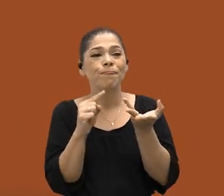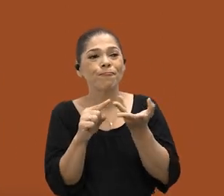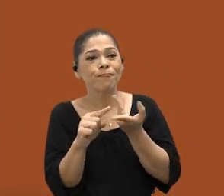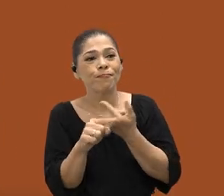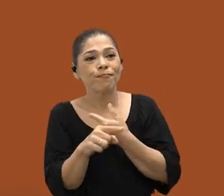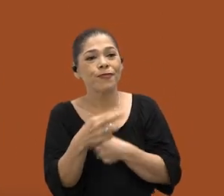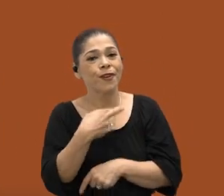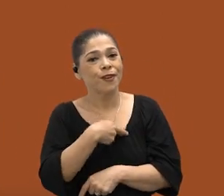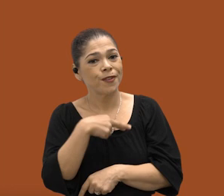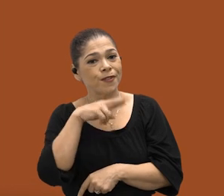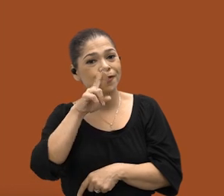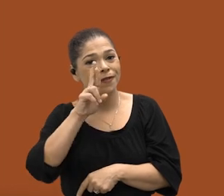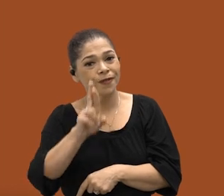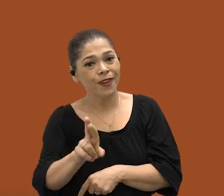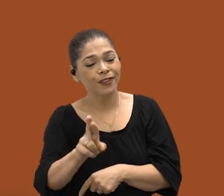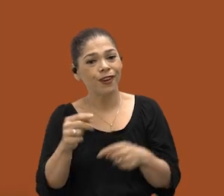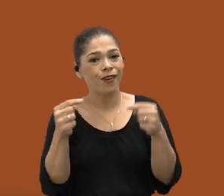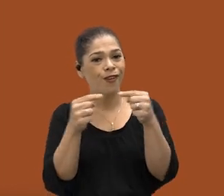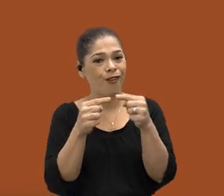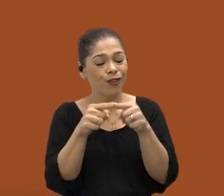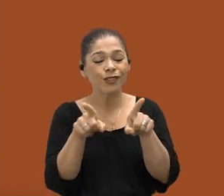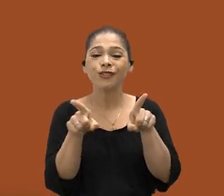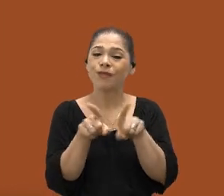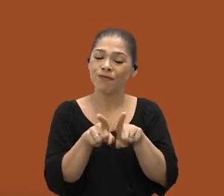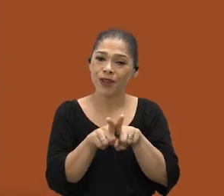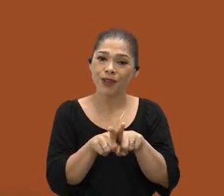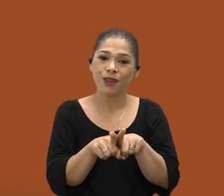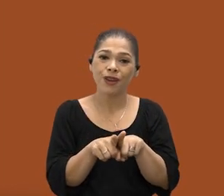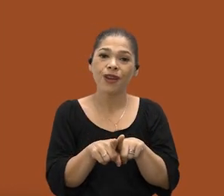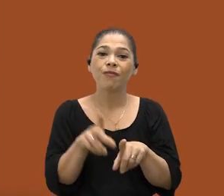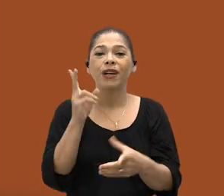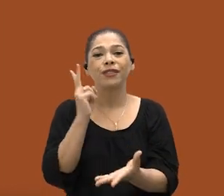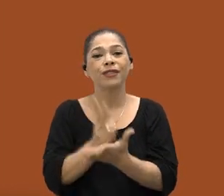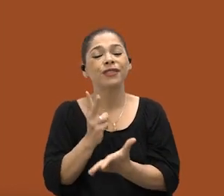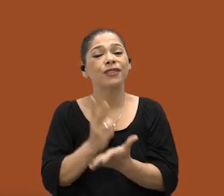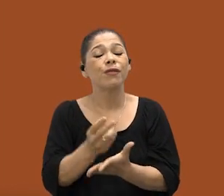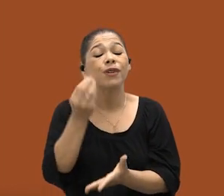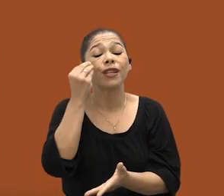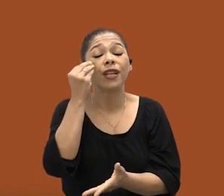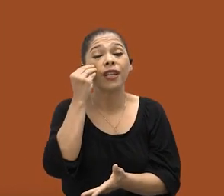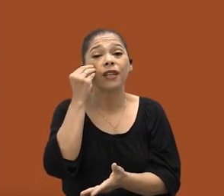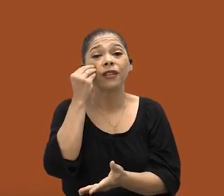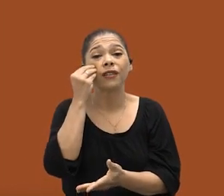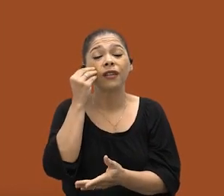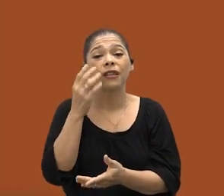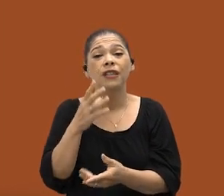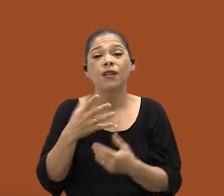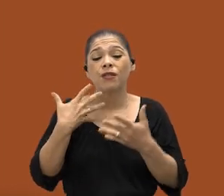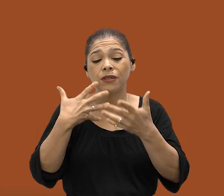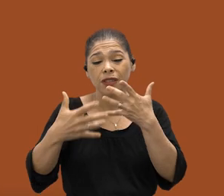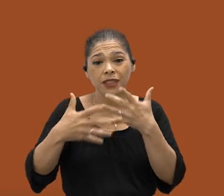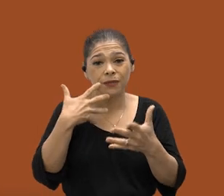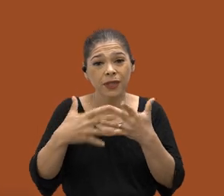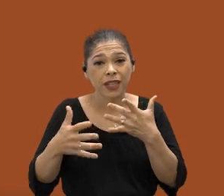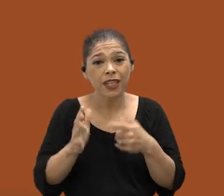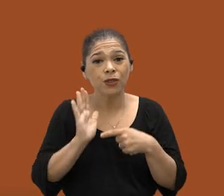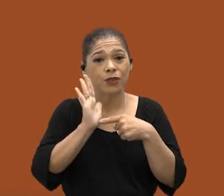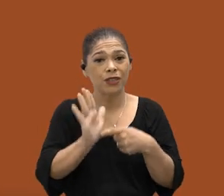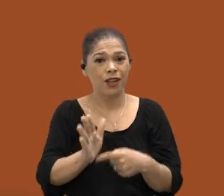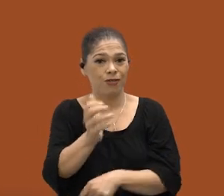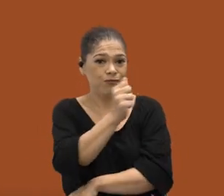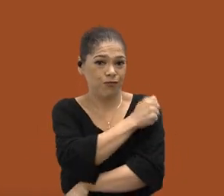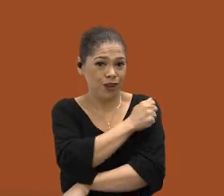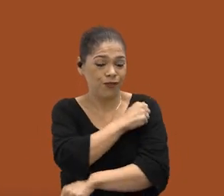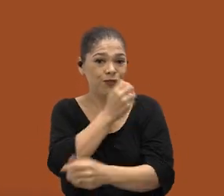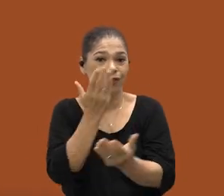às vezes de relem às vezes com questões religiosas Mas eu sempre tento ser muito transparente com os